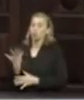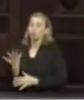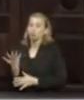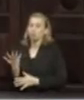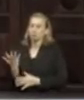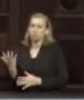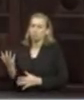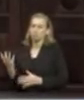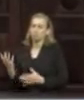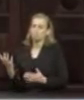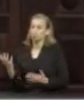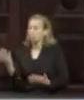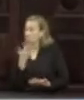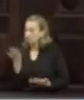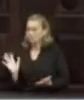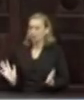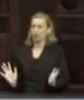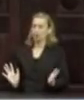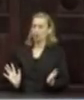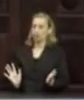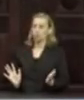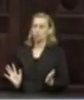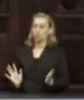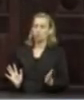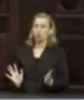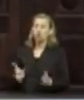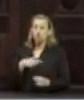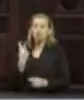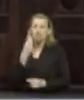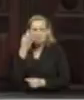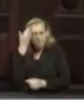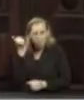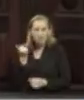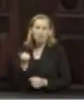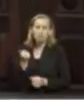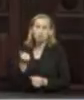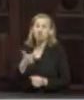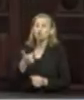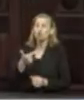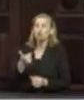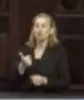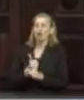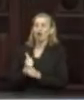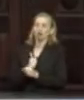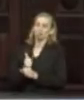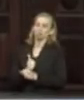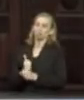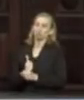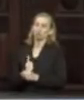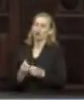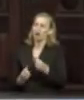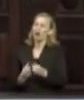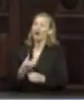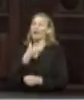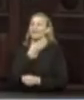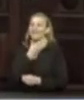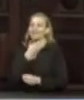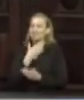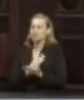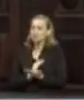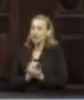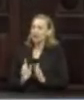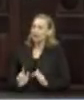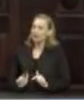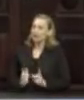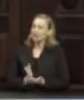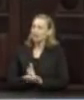da incompetência e do banditismo de quem está à frente desse governo há 12 anos. Não é endividando ainda mais e inviabilizando o